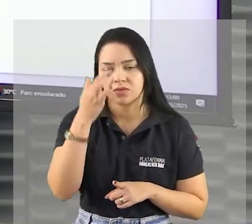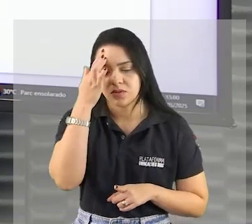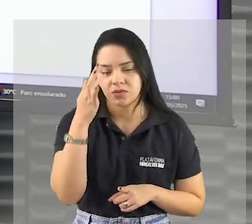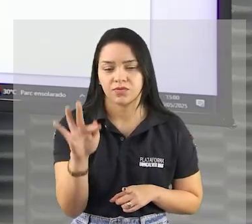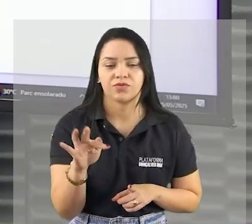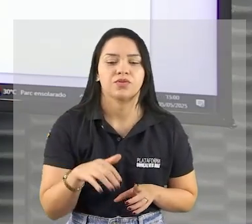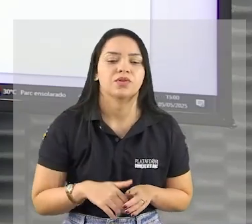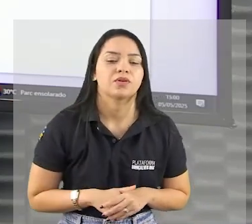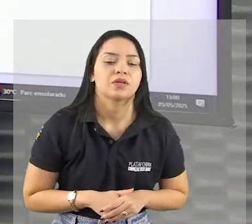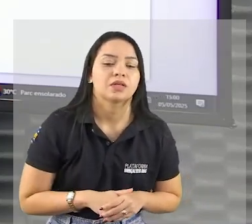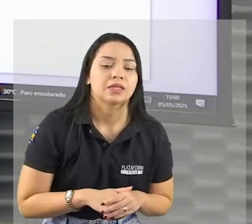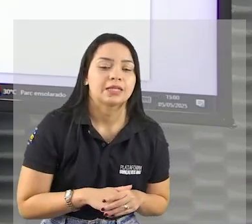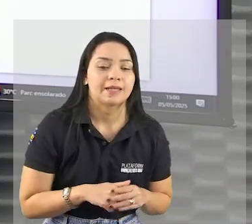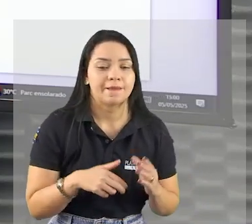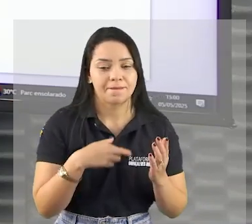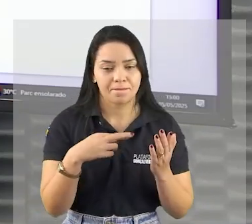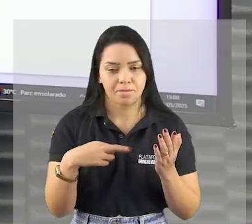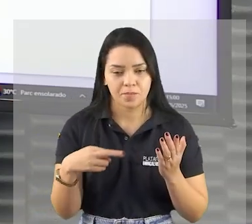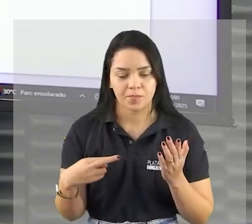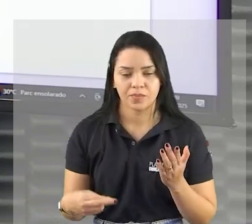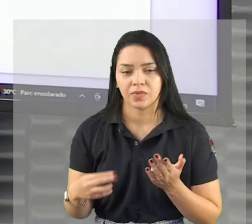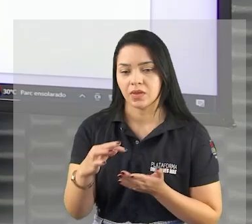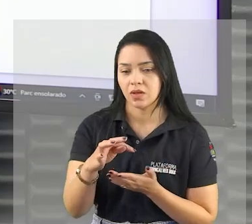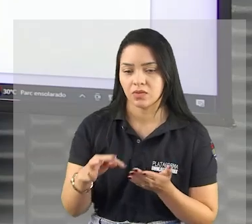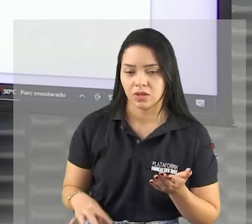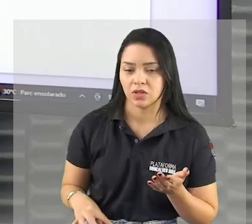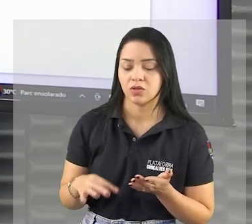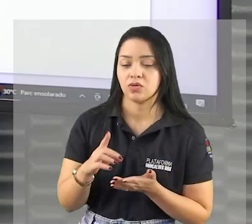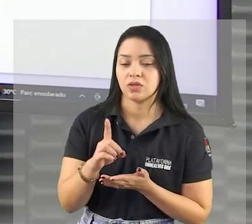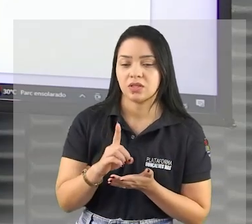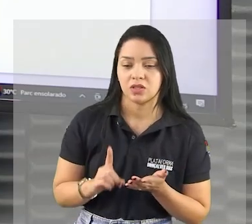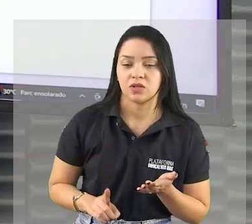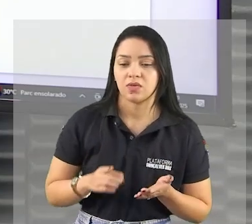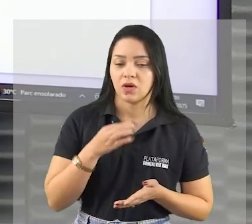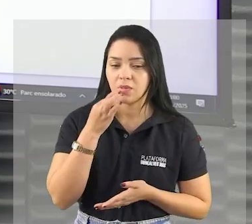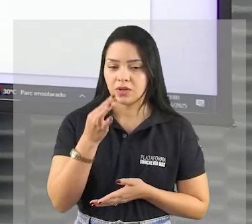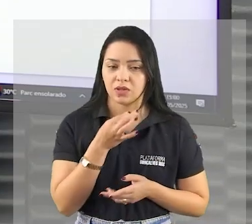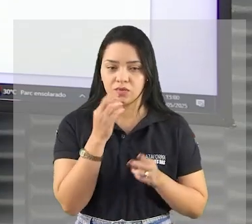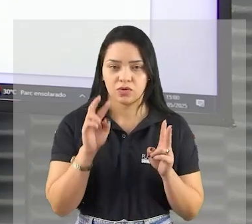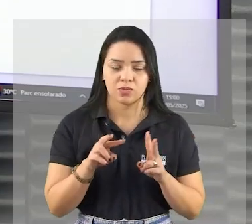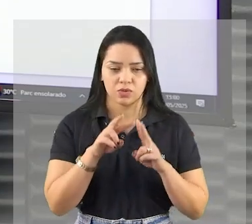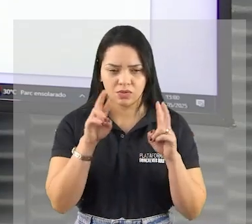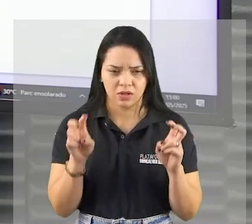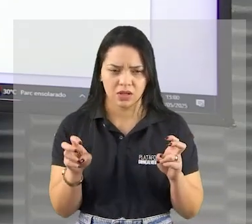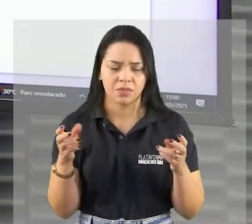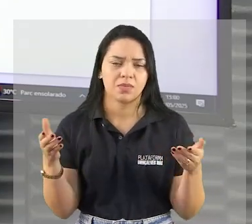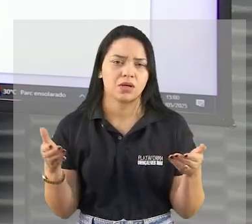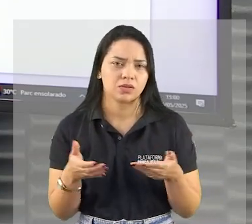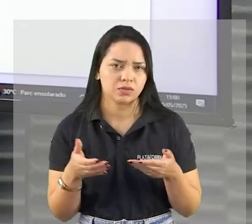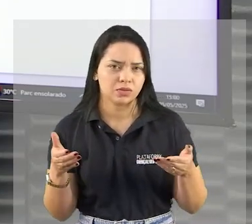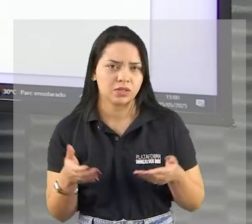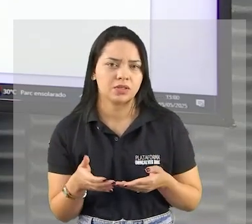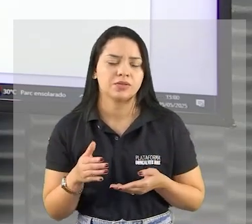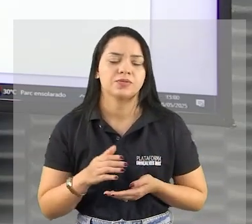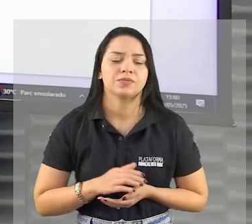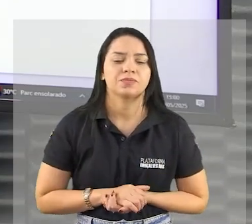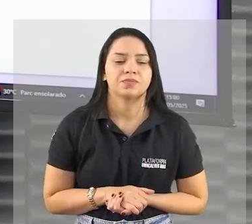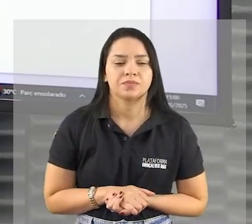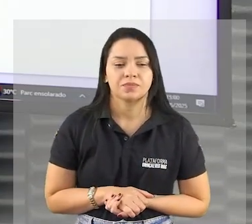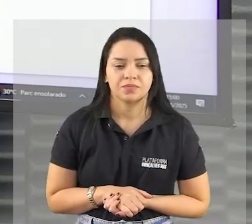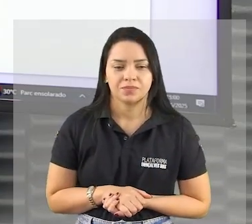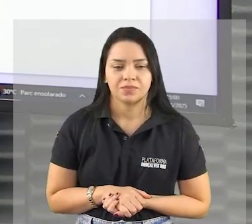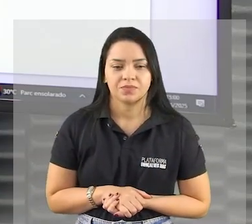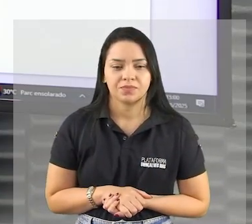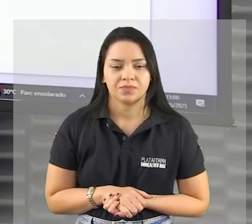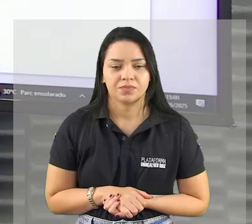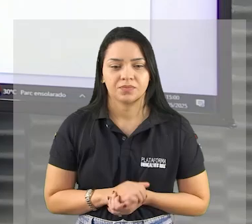sociologia, filosofia. E, por fim, também a redação ainda no primeiro dia. Então, a gente tem aí um texto dissertativo, argumentativo,